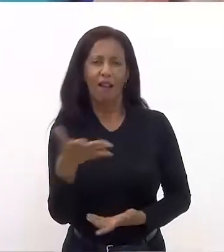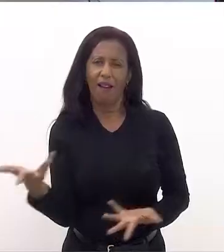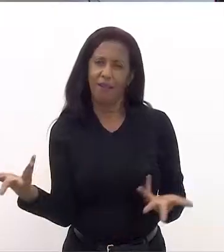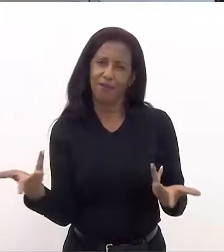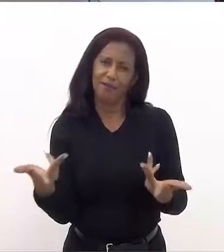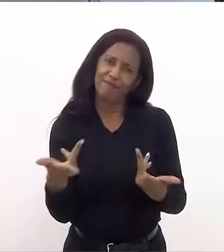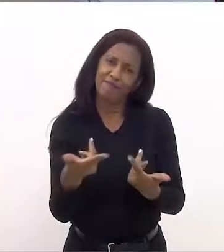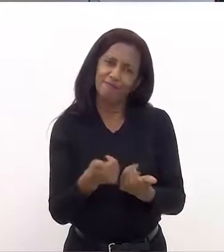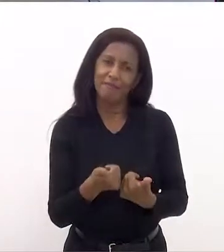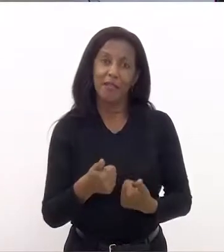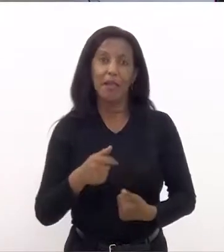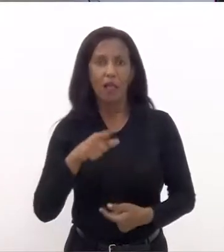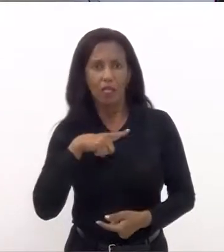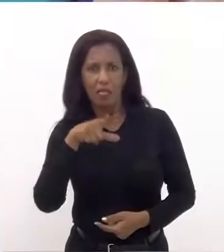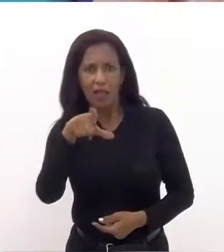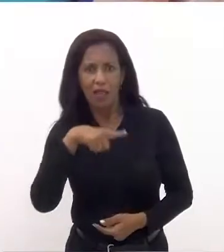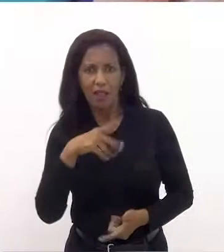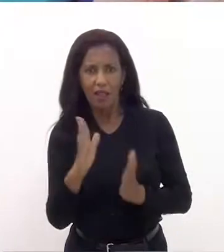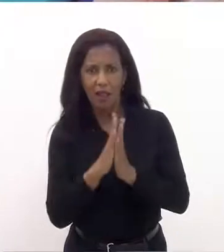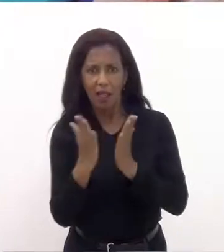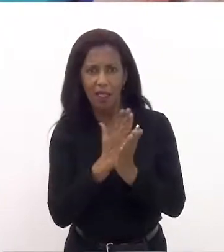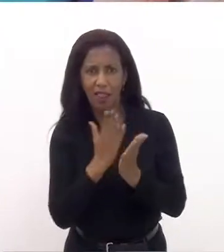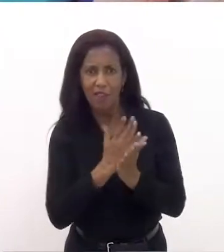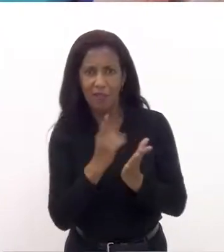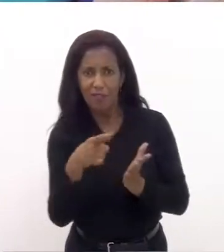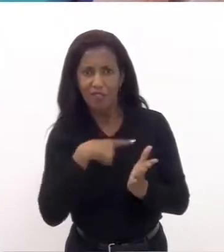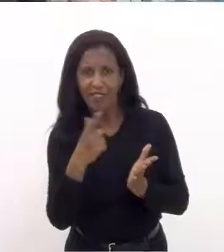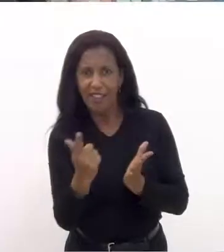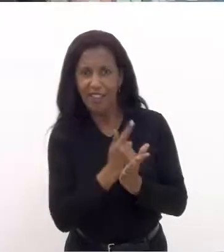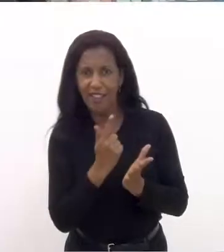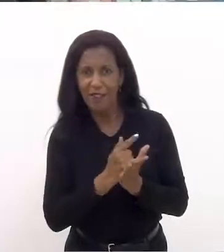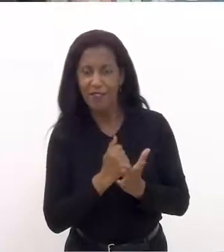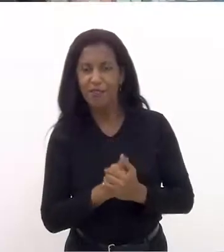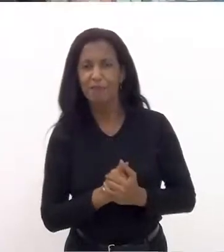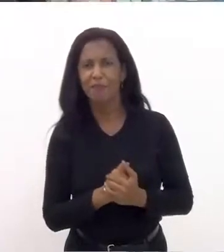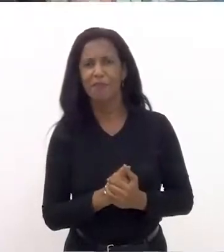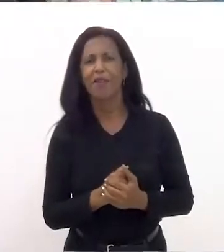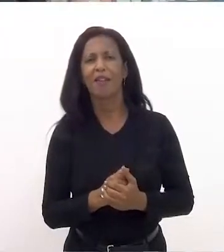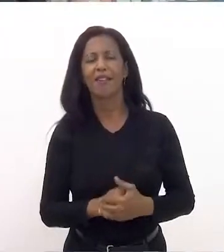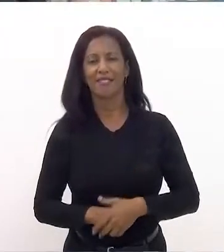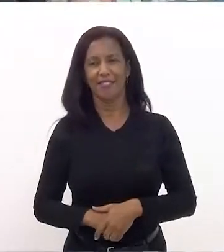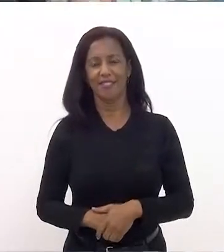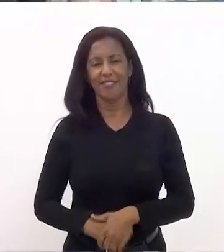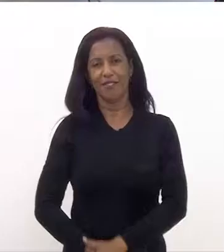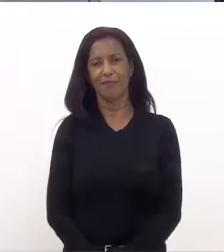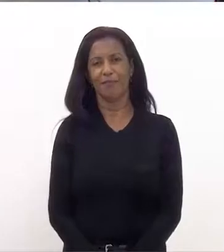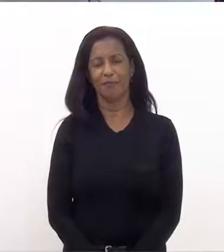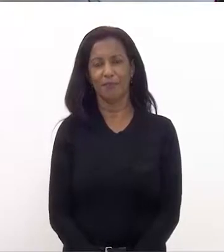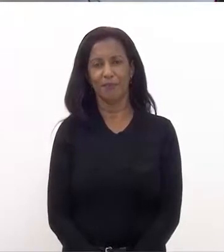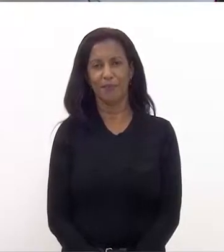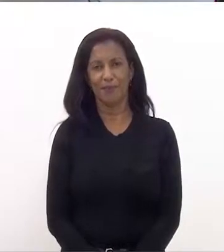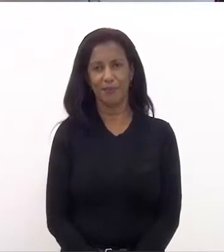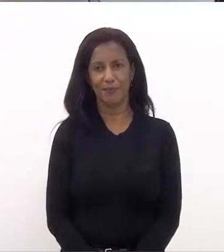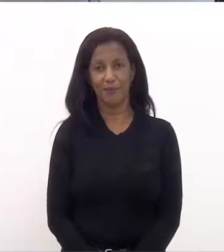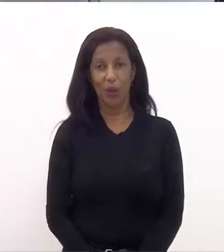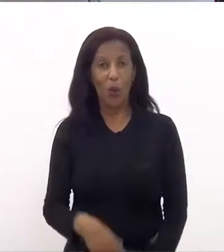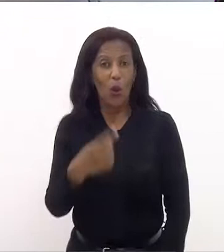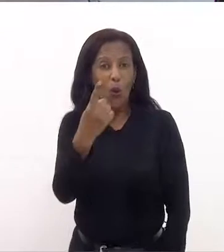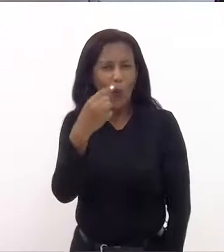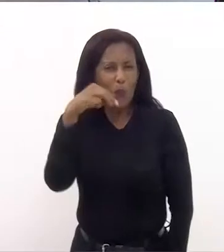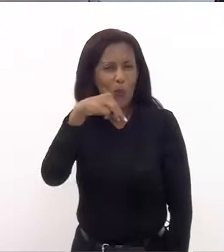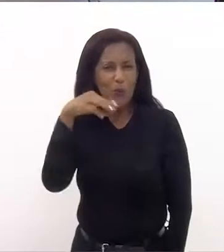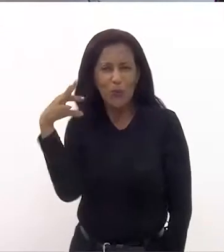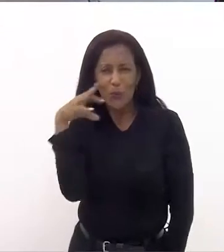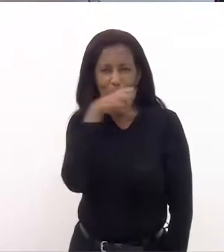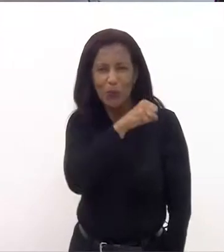uma delícia. Mais uma. Mas tá aí para mostrar, não? Tá aqui. Eu posso mostrar 1 minuto. 1 minuto, não.